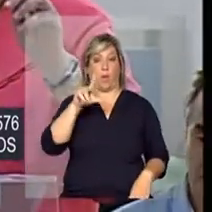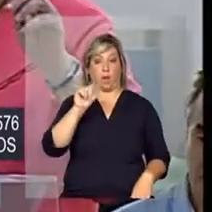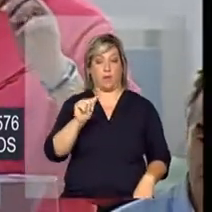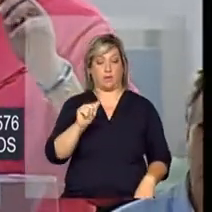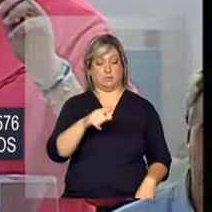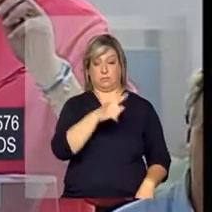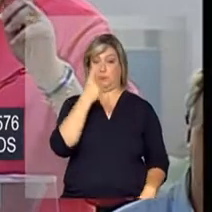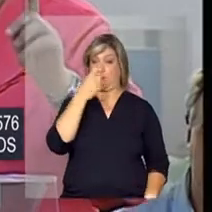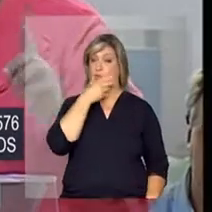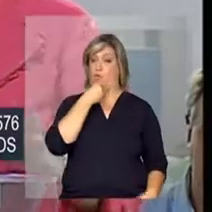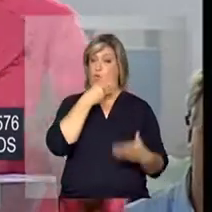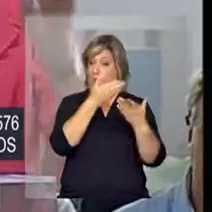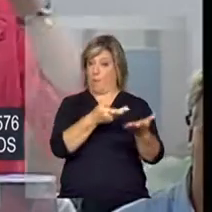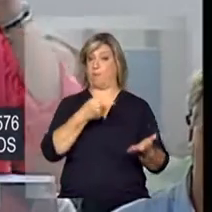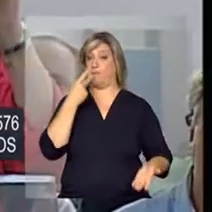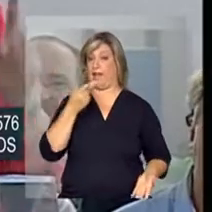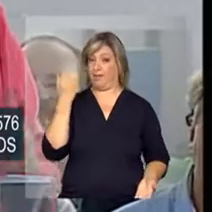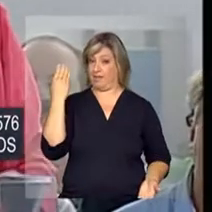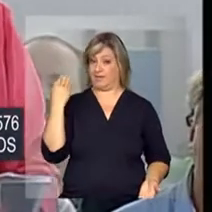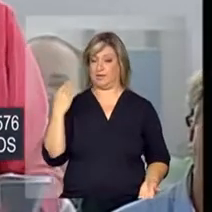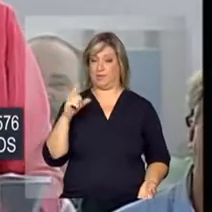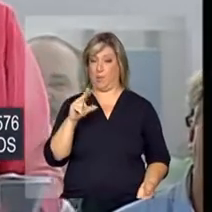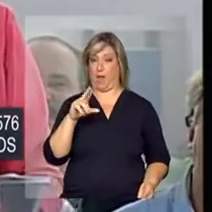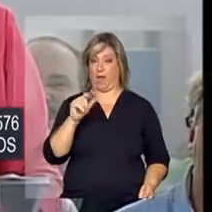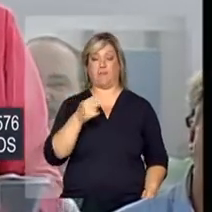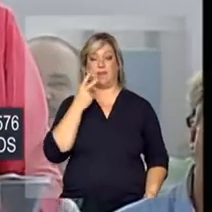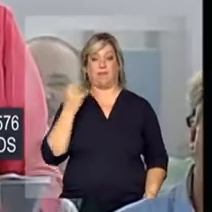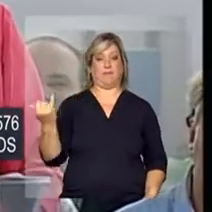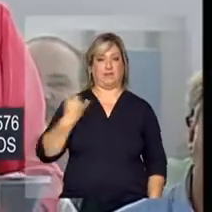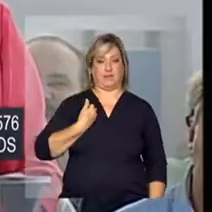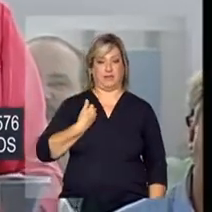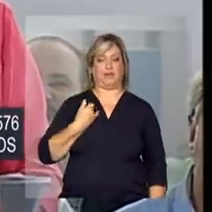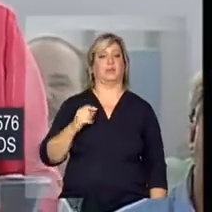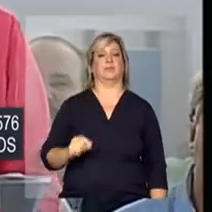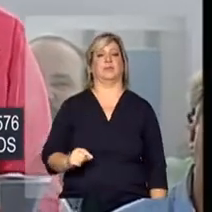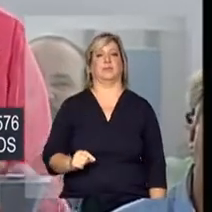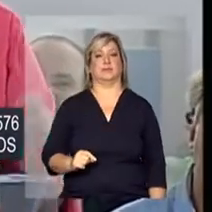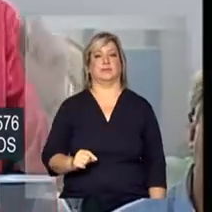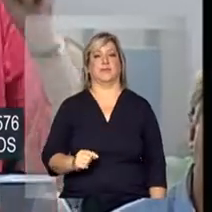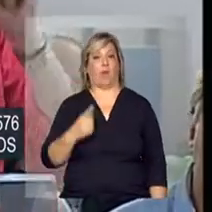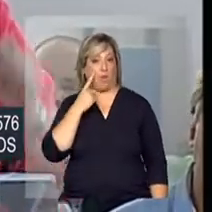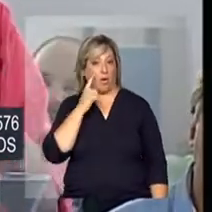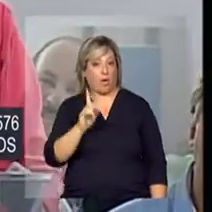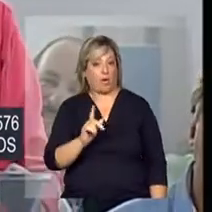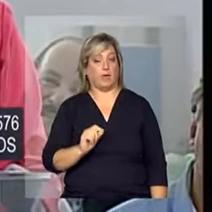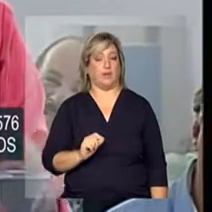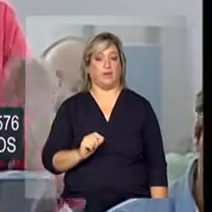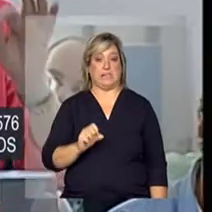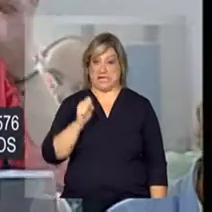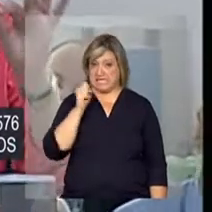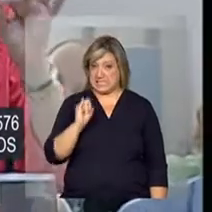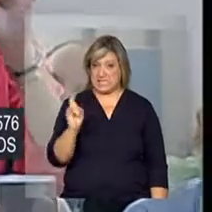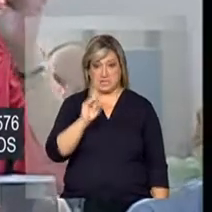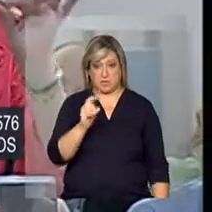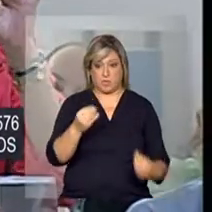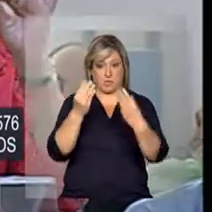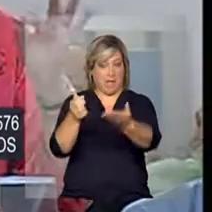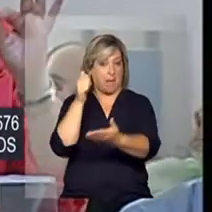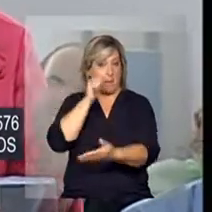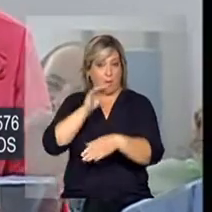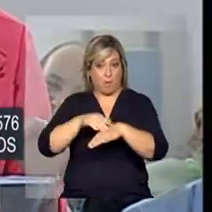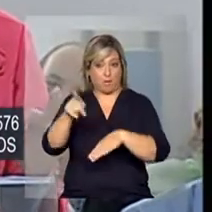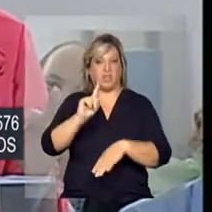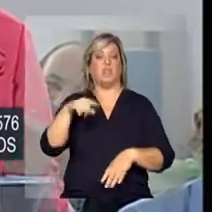foi um homem que disse, hein? Disse o seguinte para mim, olha, se não for assim, vai aumentar o consumo